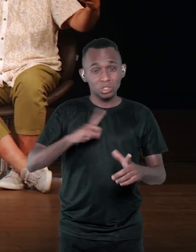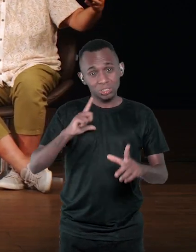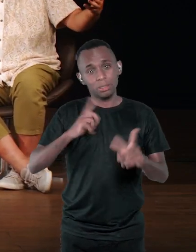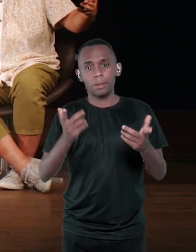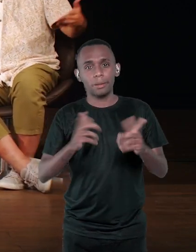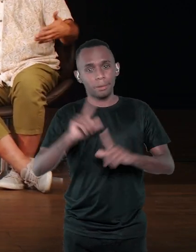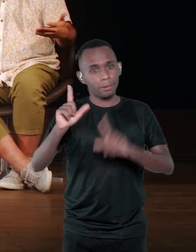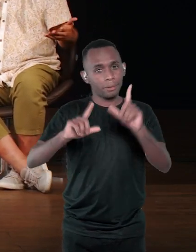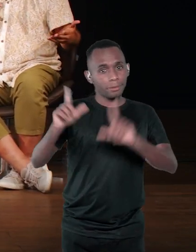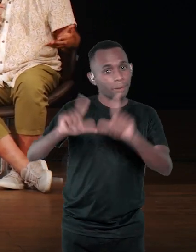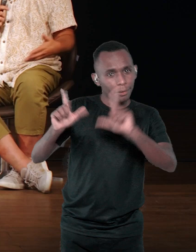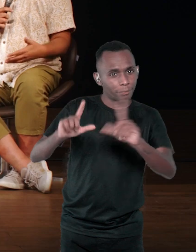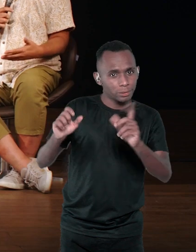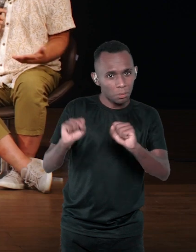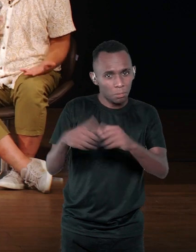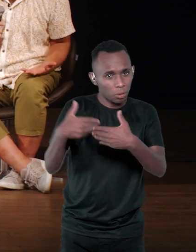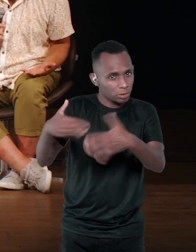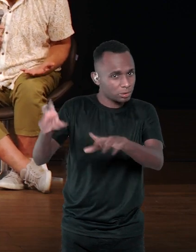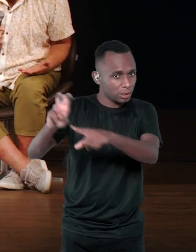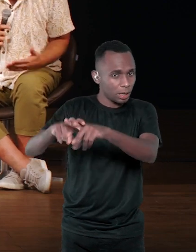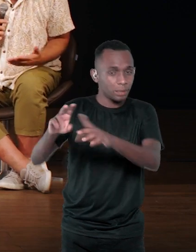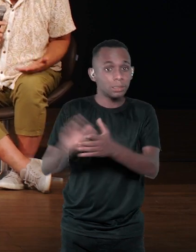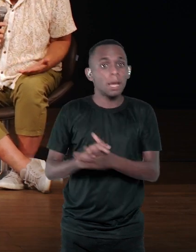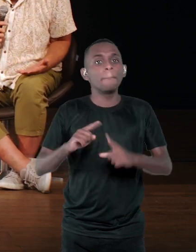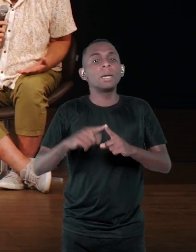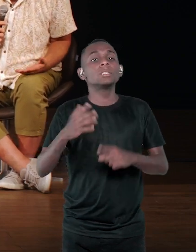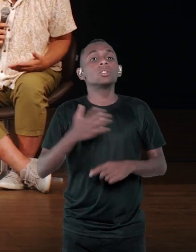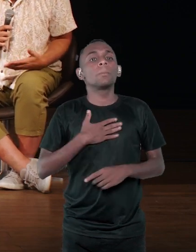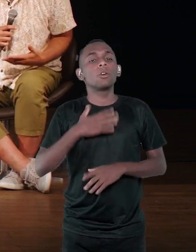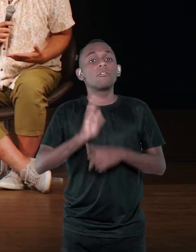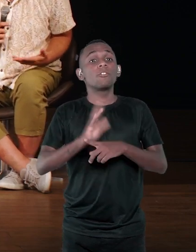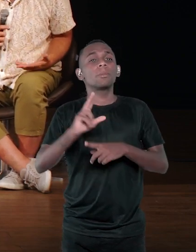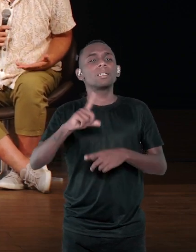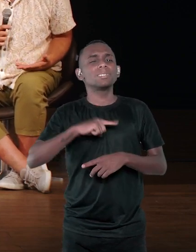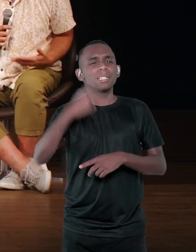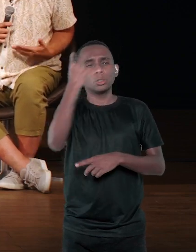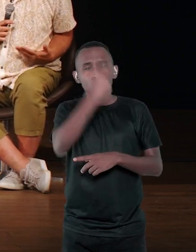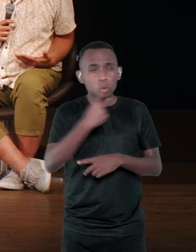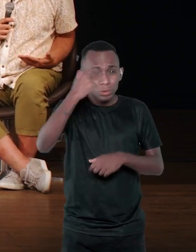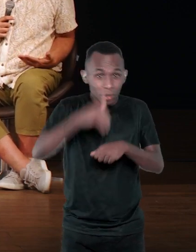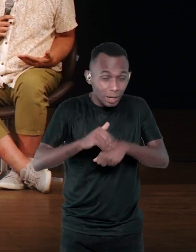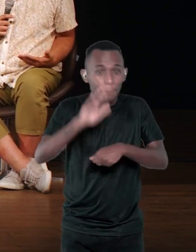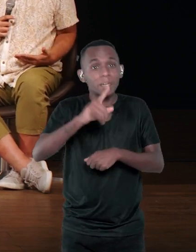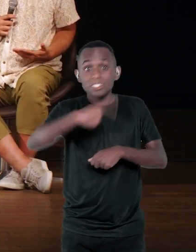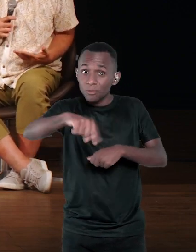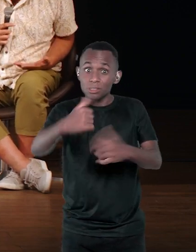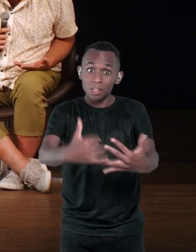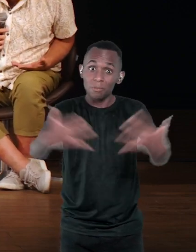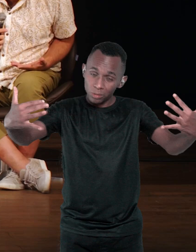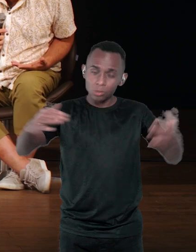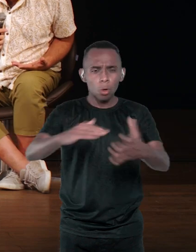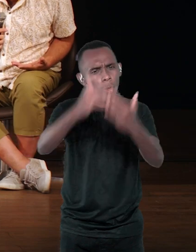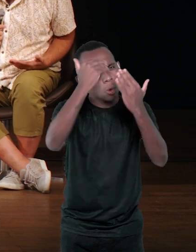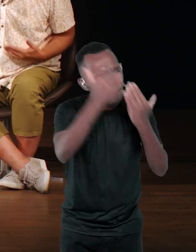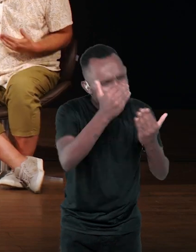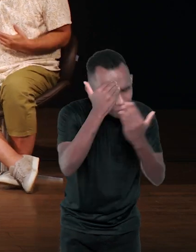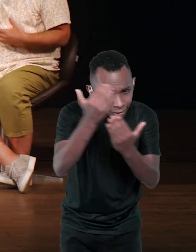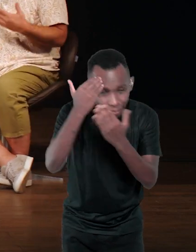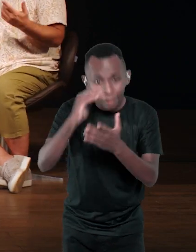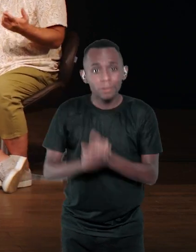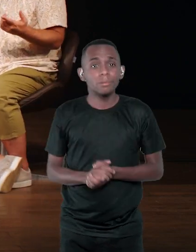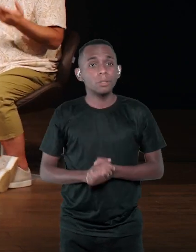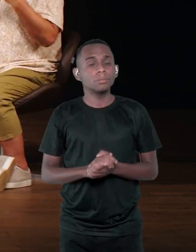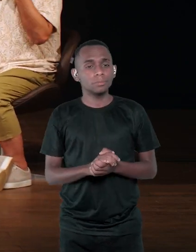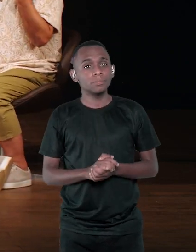você para ver. Mas meu filme tem mais de 2 horas de duração, é uma história incrível e você veio assistir. Super obrigado. Eu fico